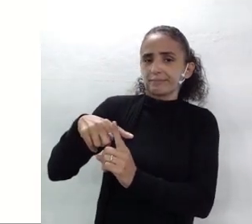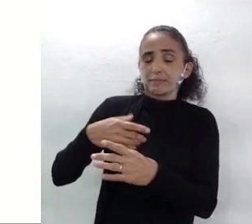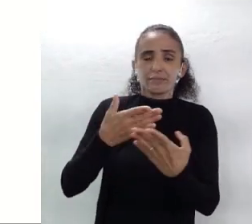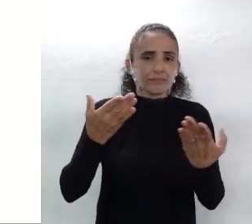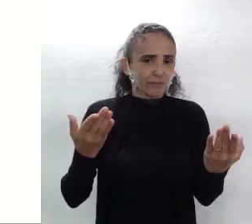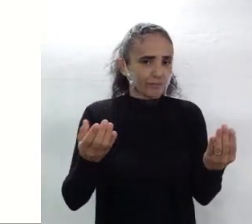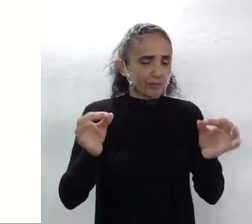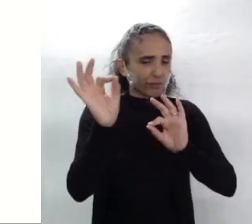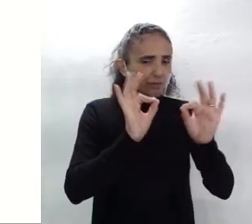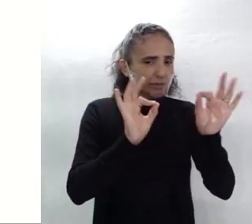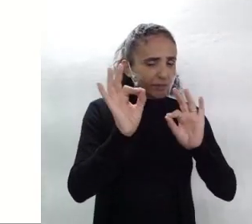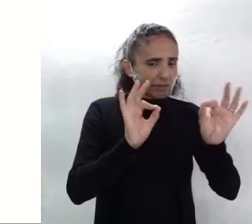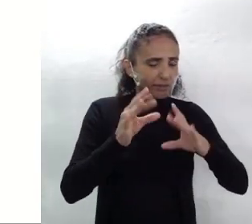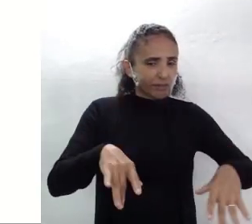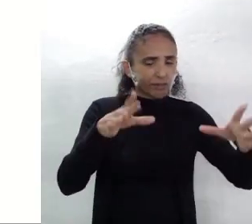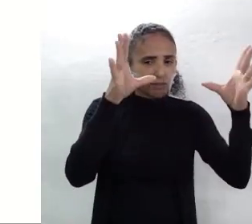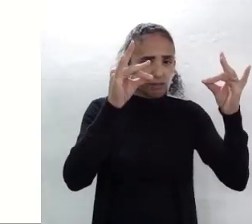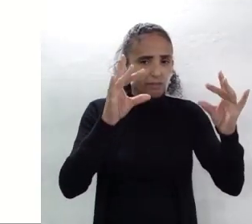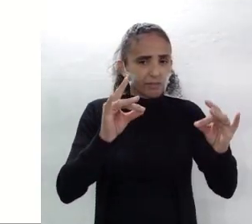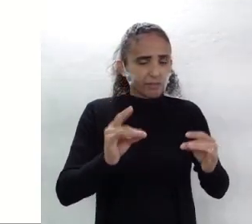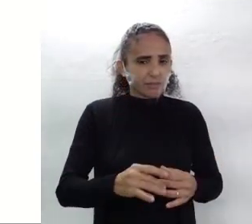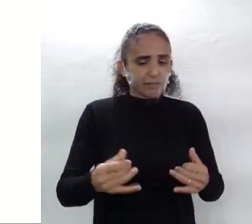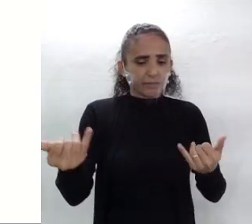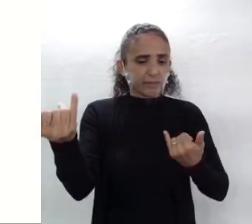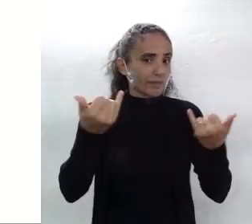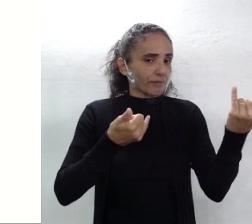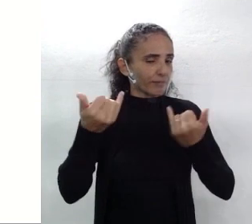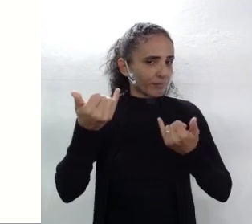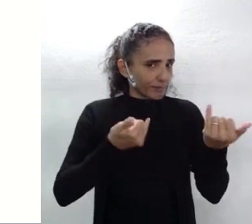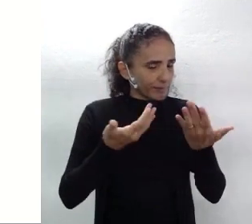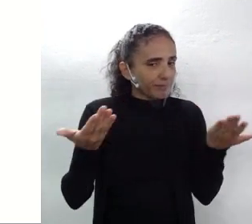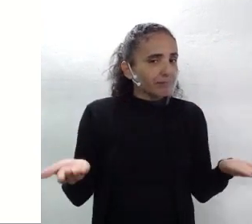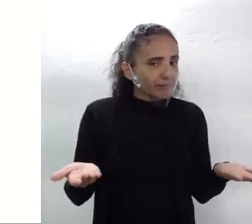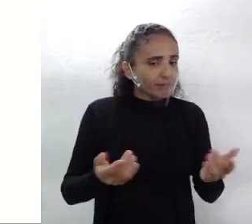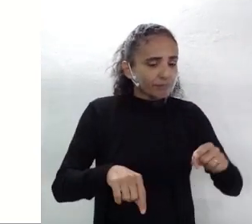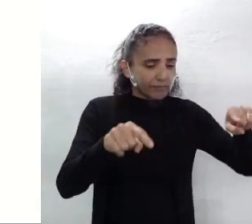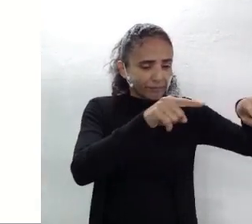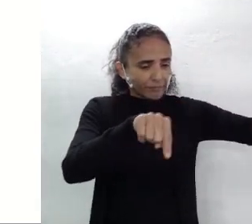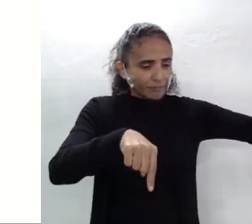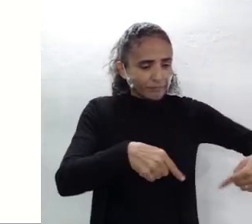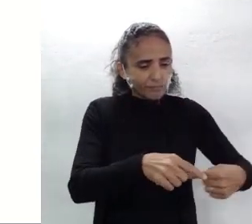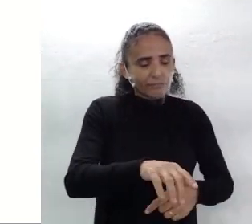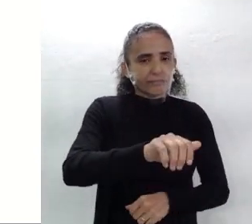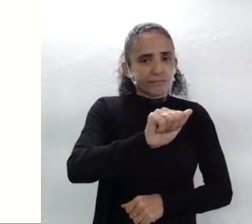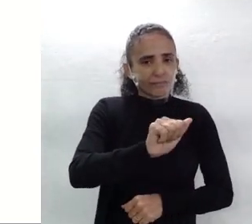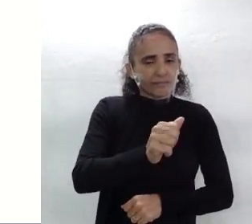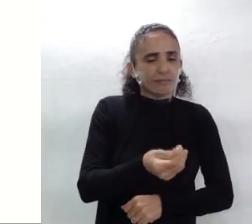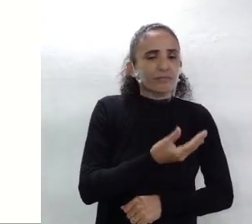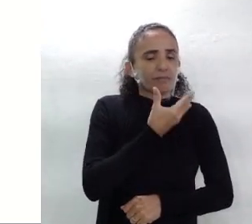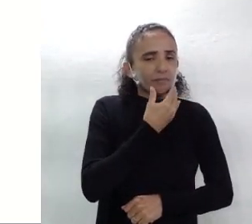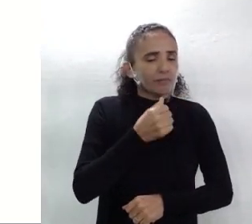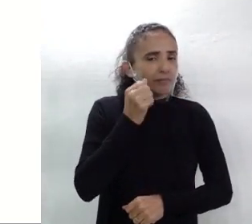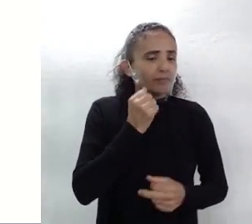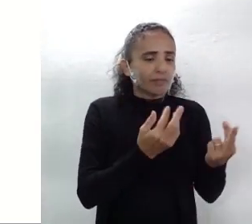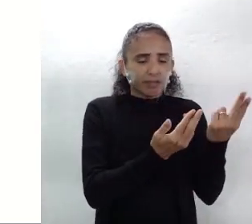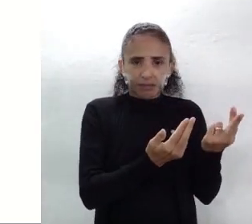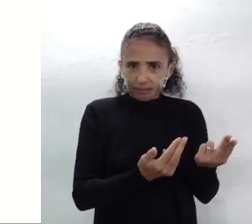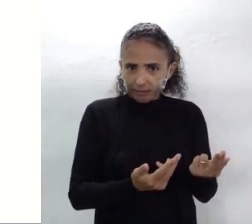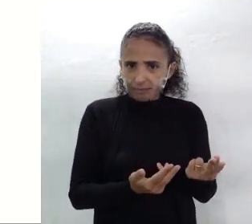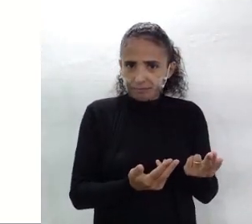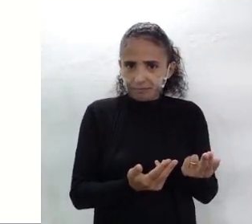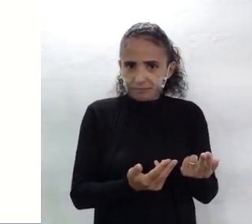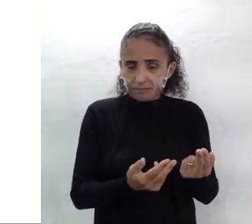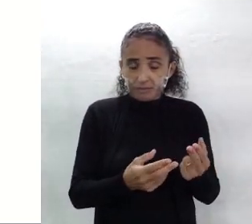meninas. Então vamos lá. Organizando a primeira informação que diz o seguinte. Na turma A, a mesma quantidade de meninos e meninas.